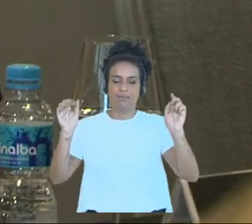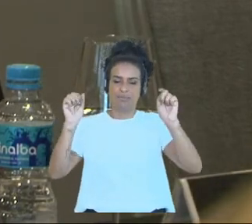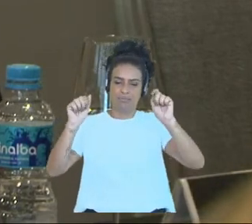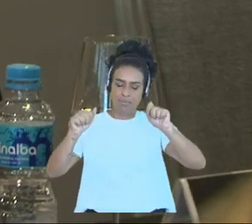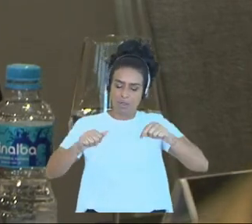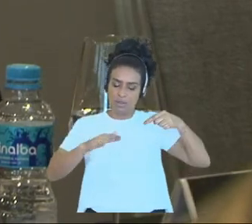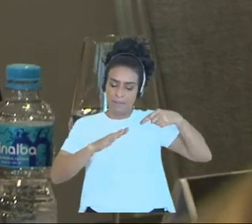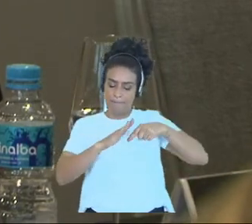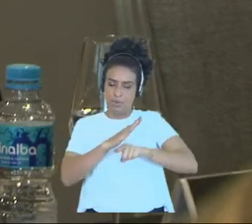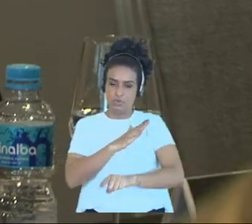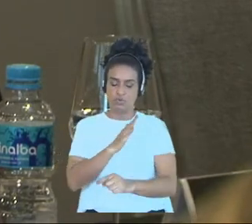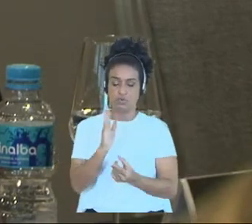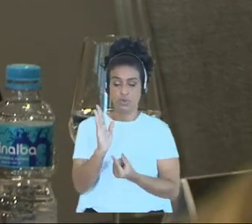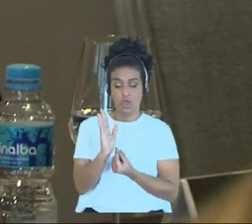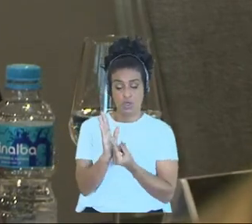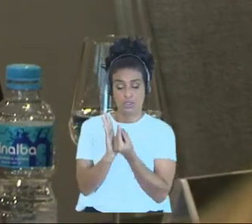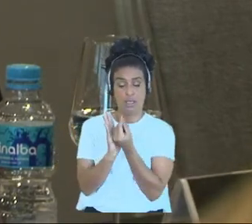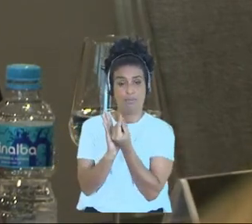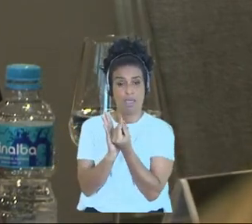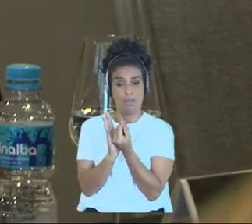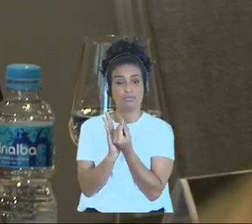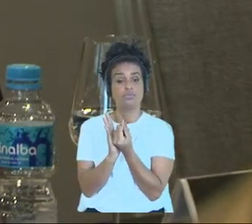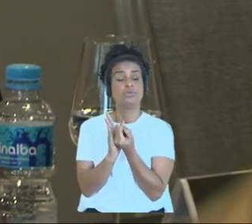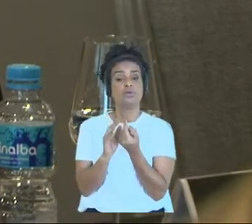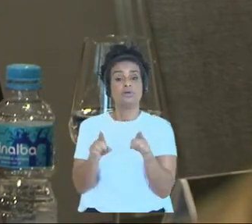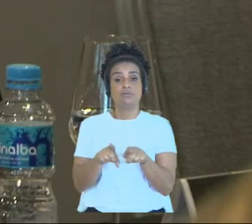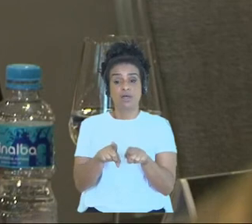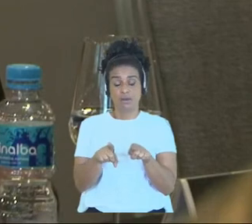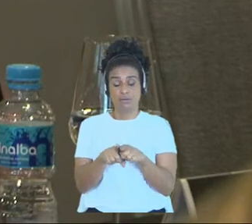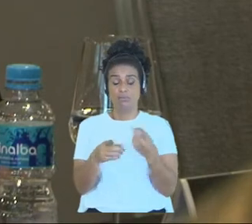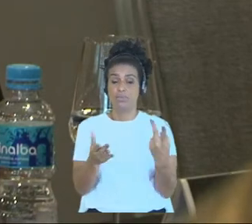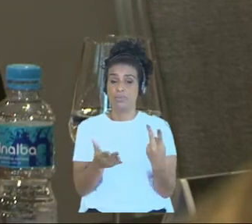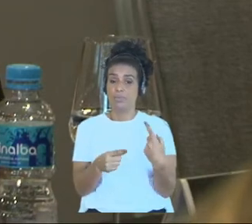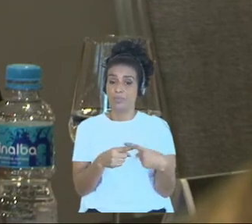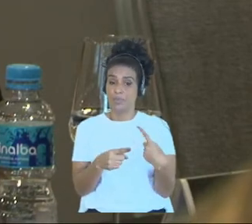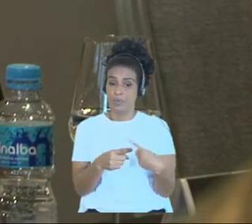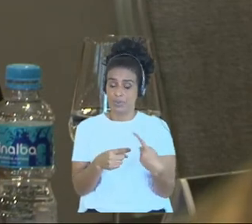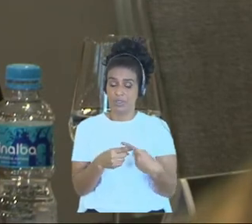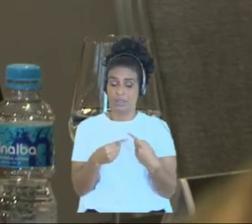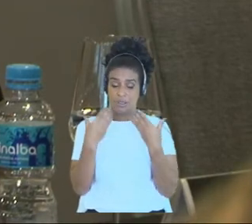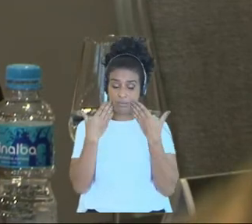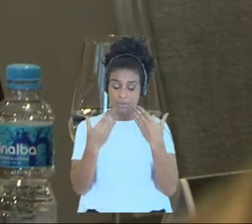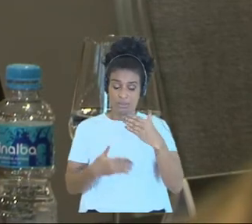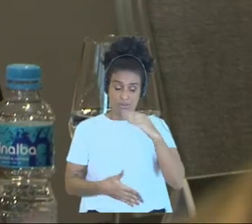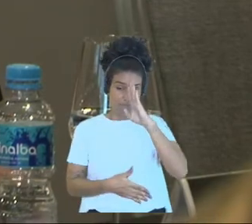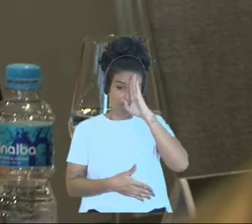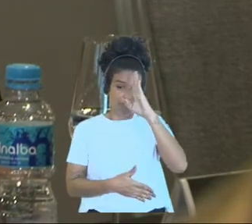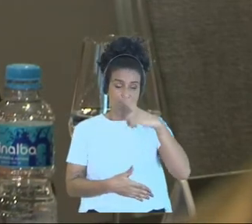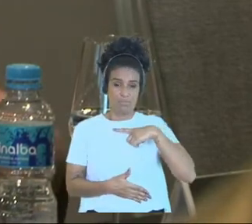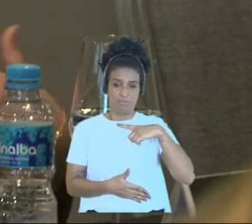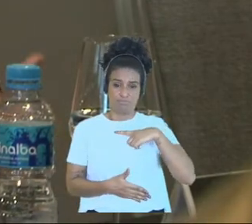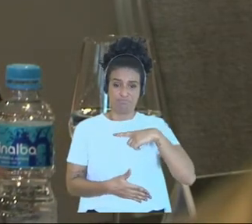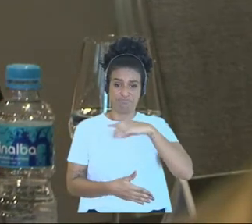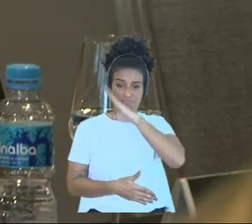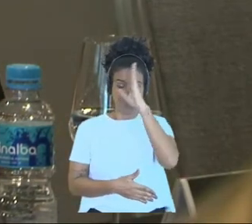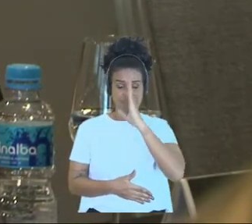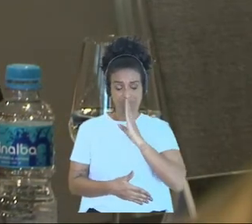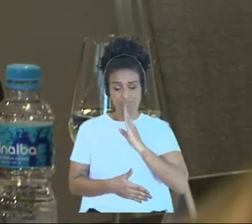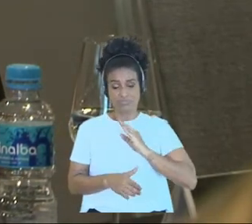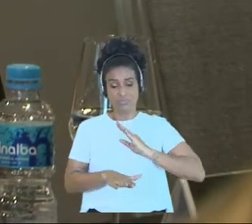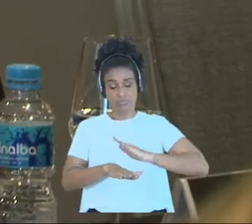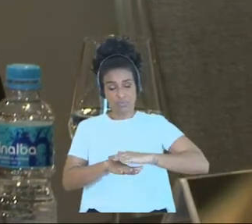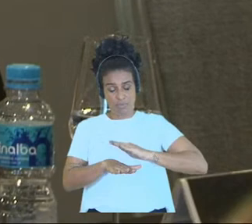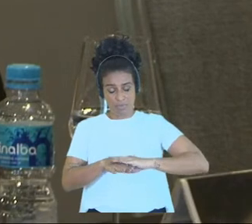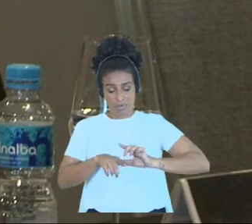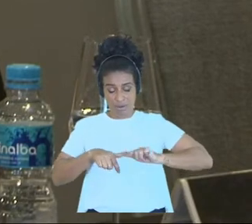Que o orçamento vai ser, porque o orçamento é a forma como a gente consegue colocar as nossas prioridades nacionais, que a gente consegue exercer os